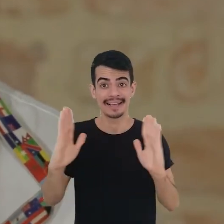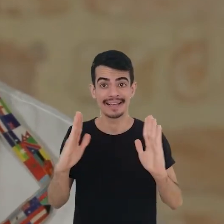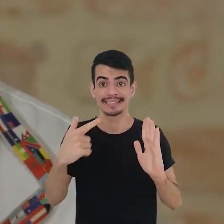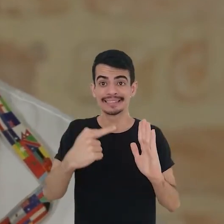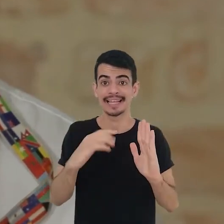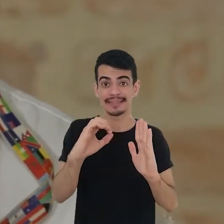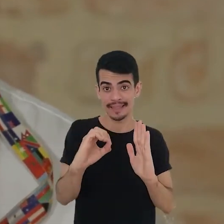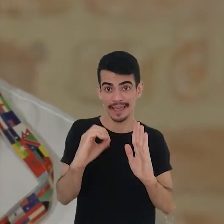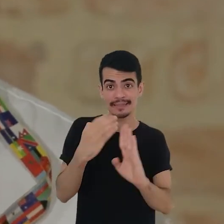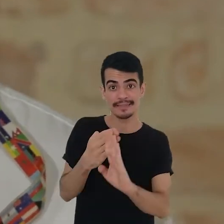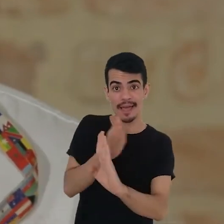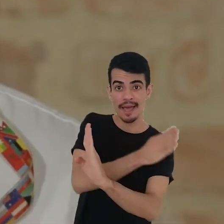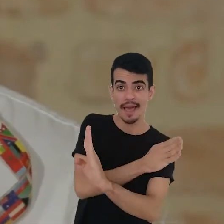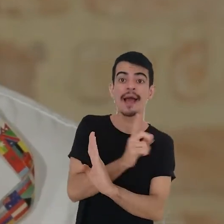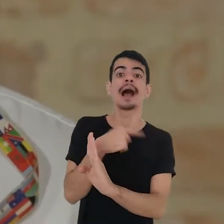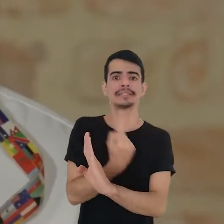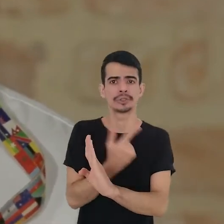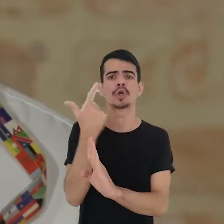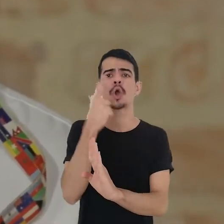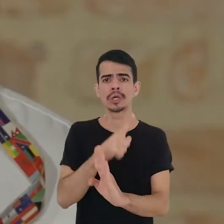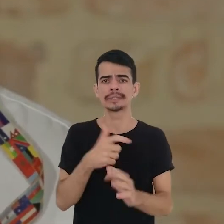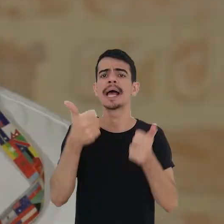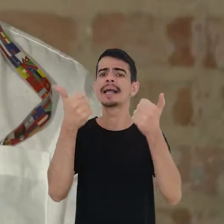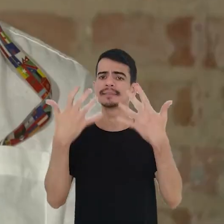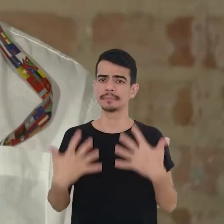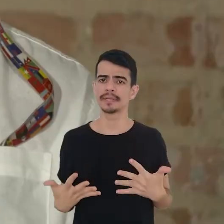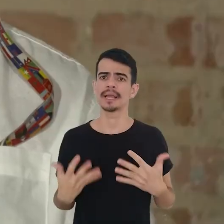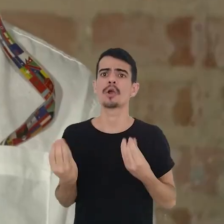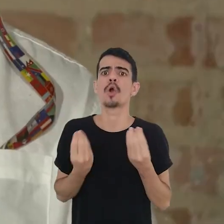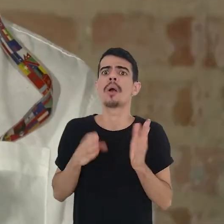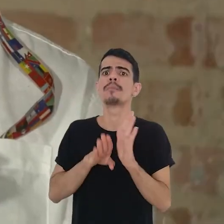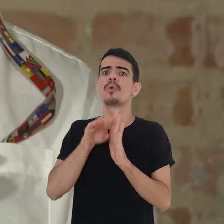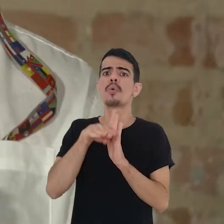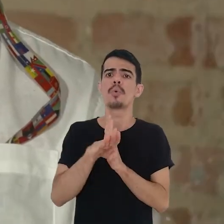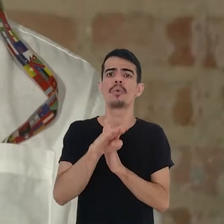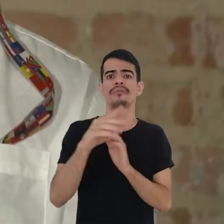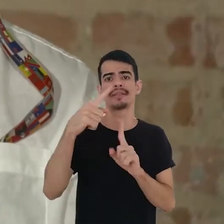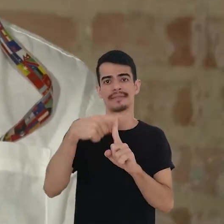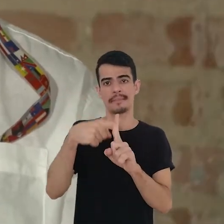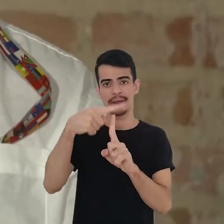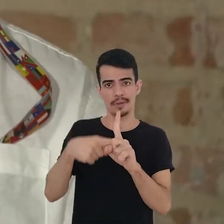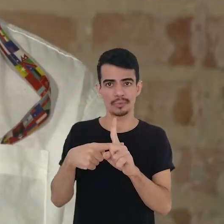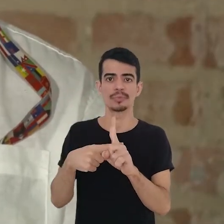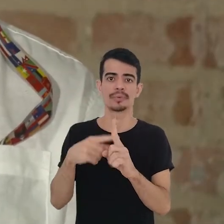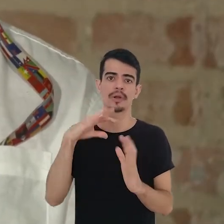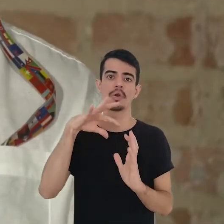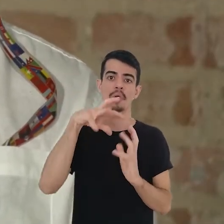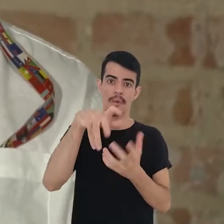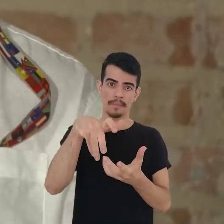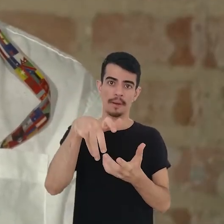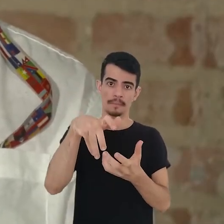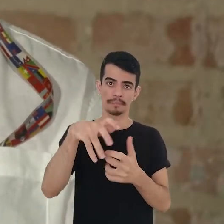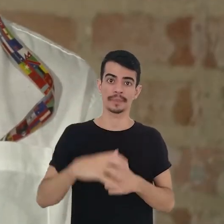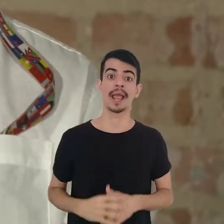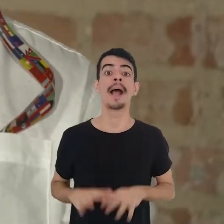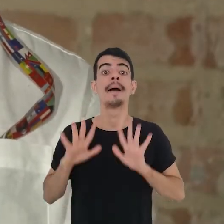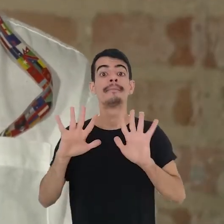gente consegue explicar a curva de temperatura global. Então, é importante a gente perceber que